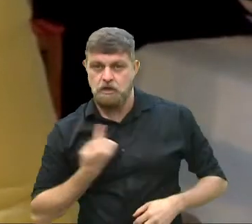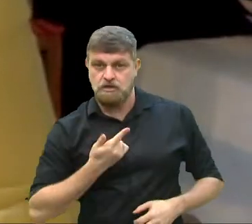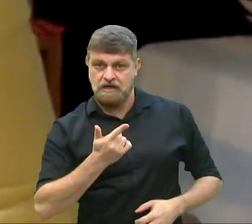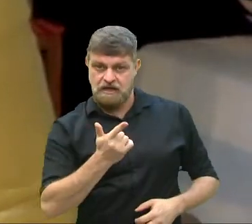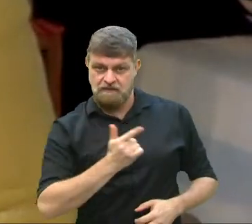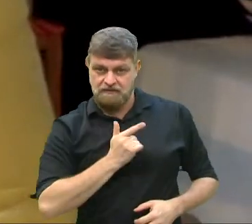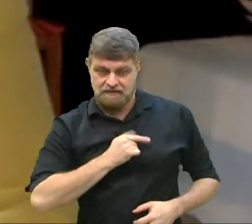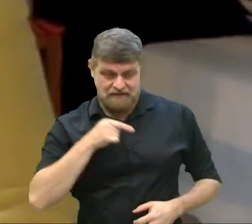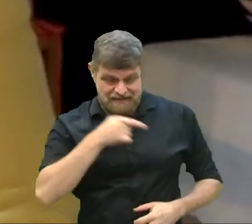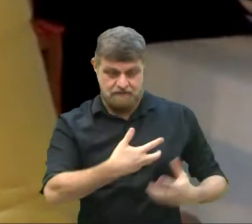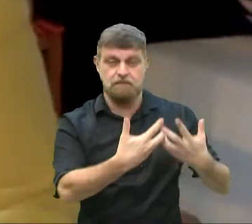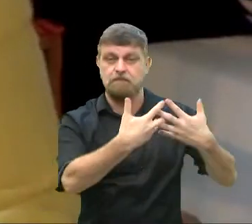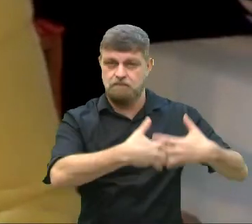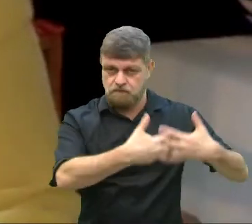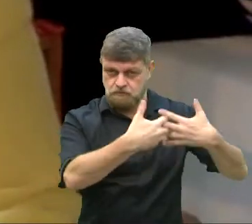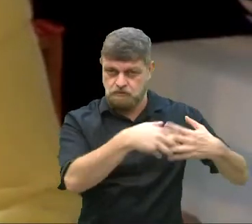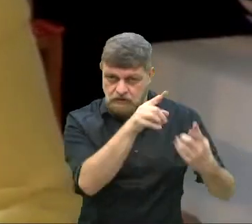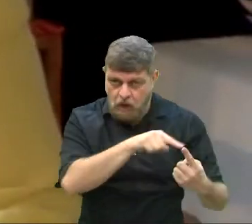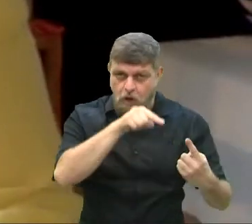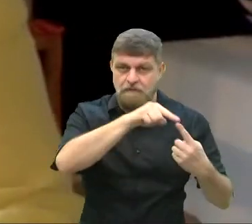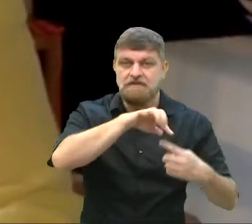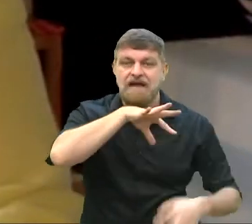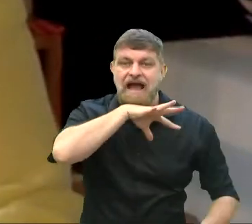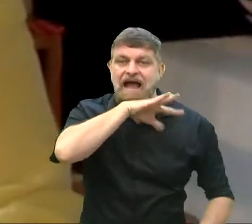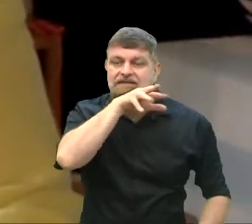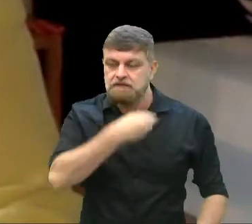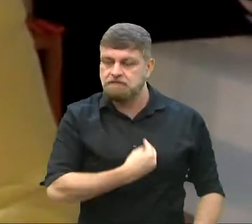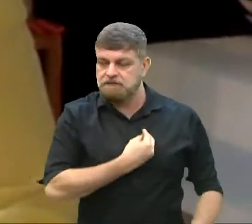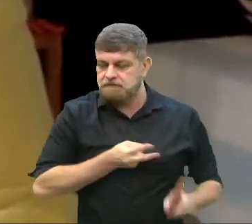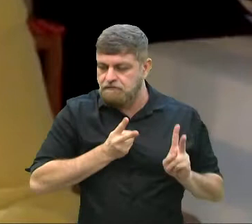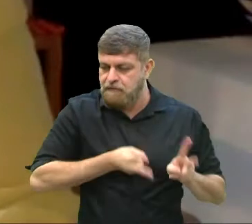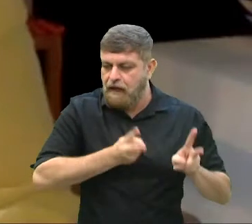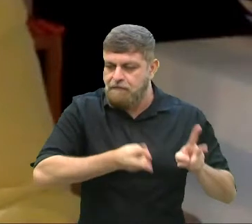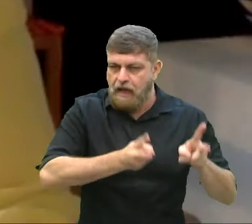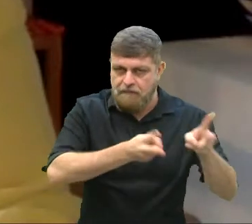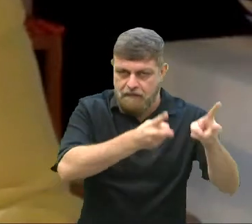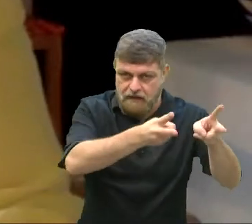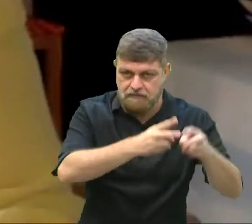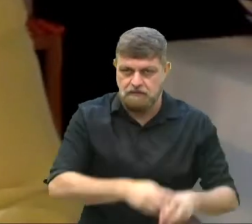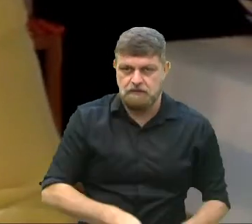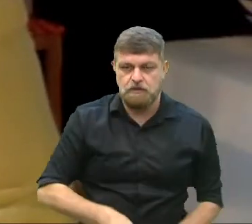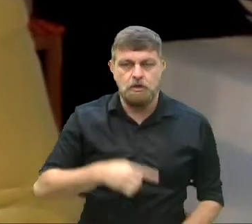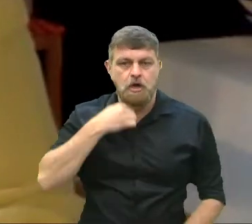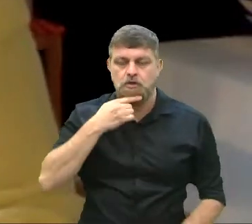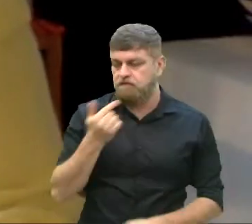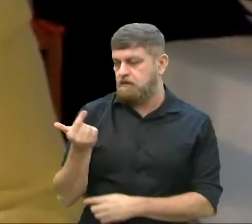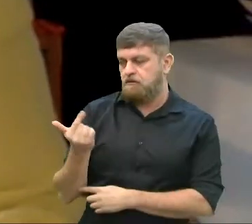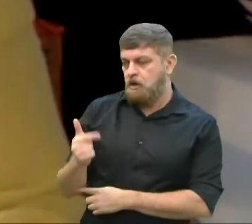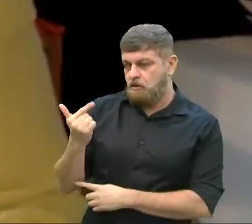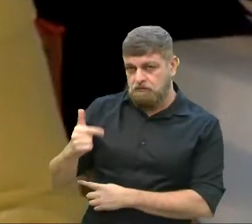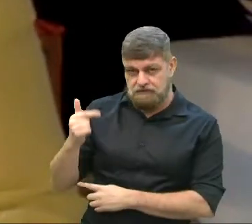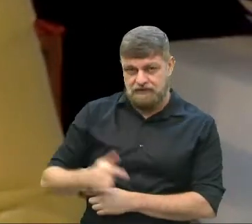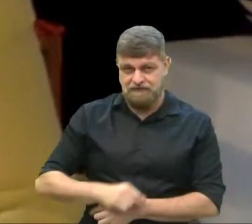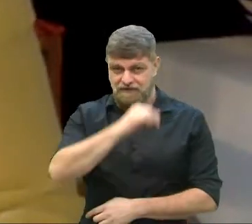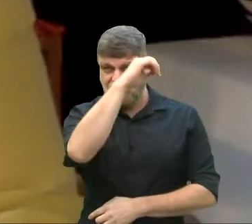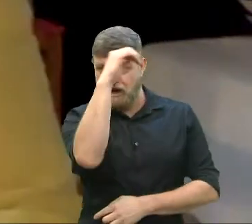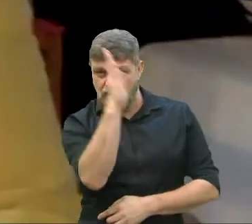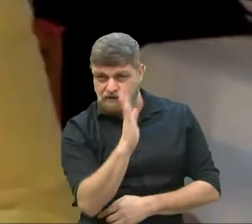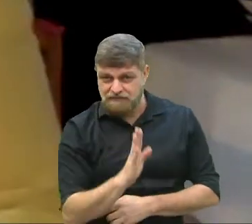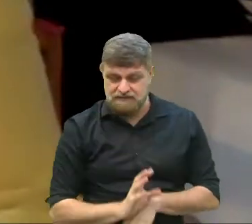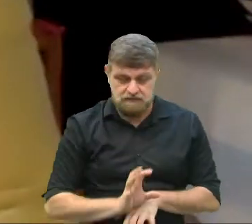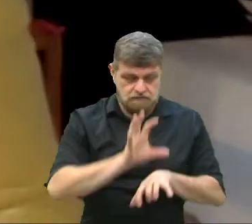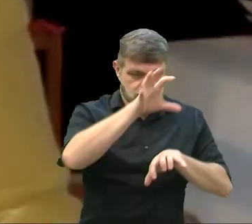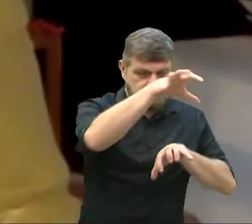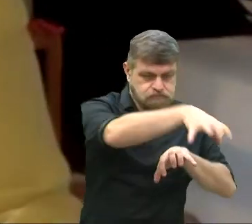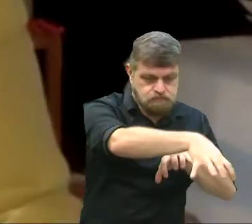e o mais efetivo para a conservação de biodiversidade. Isso já não resta mais dúvidas, né? E no Brasil, as unidades